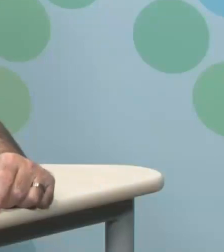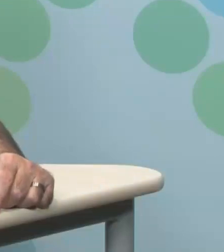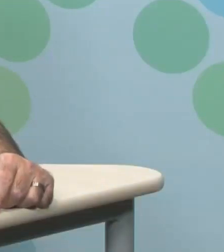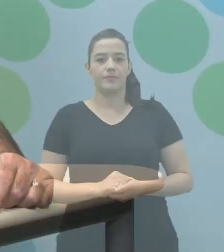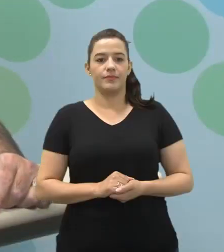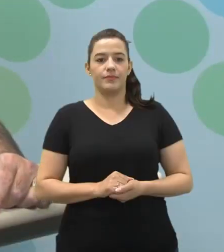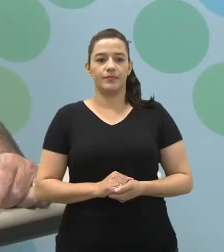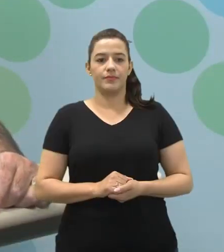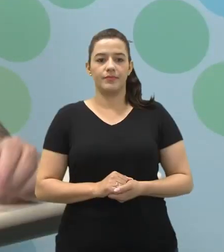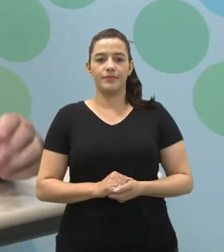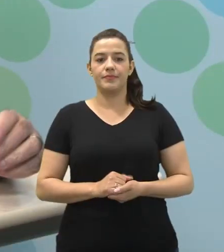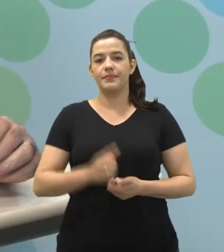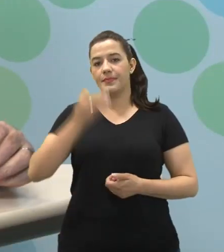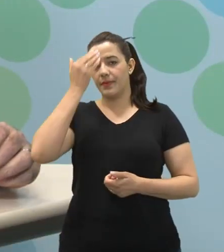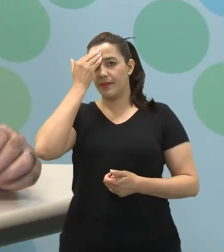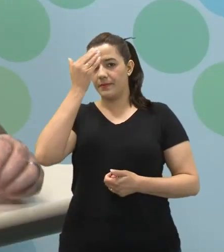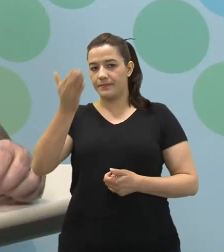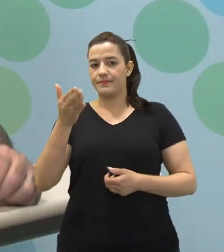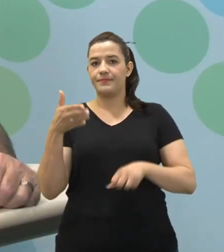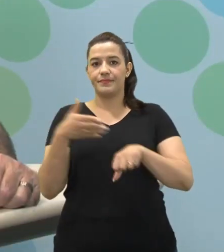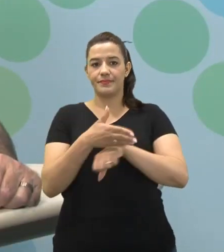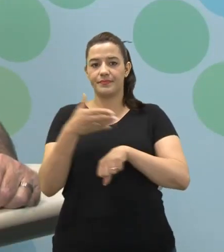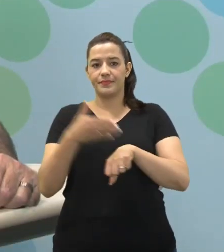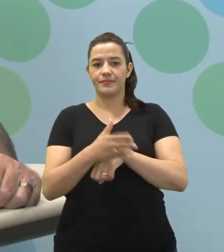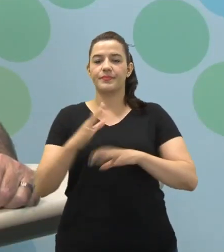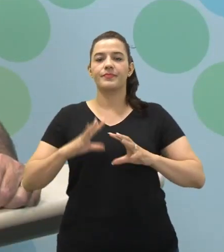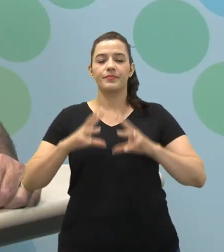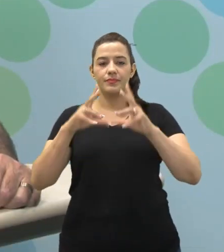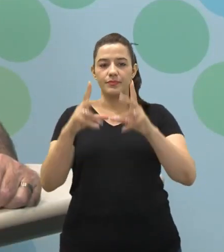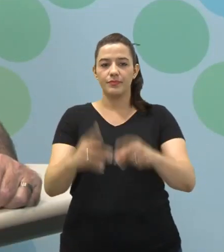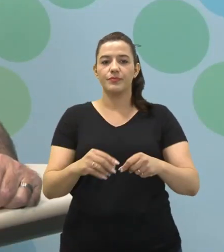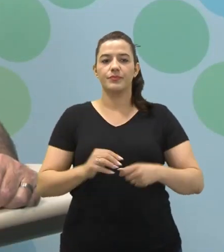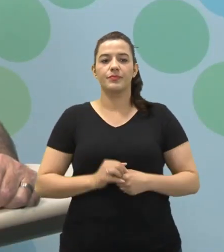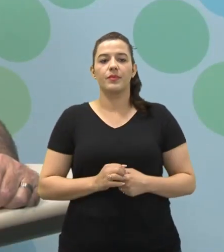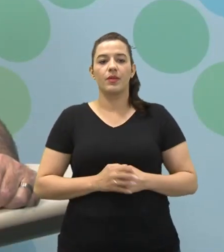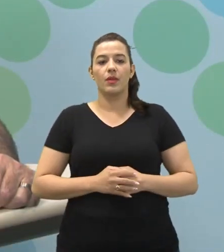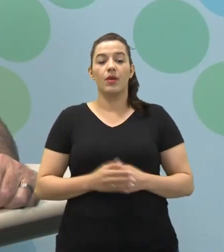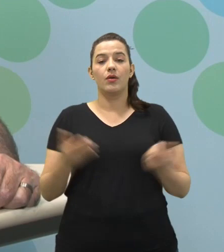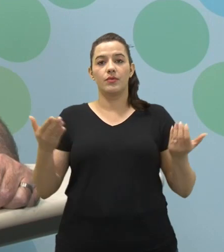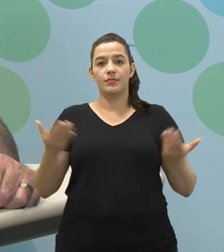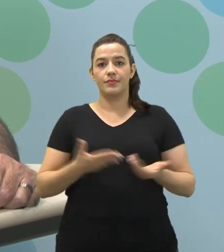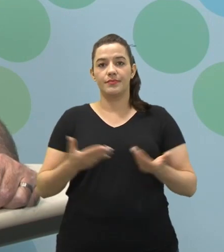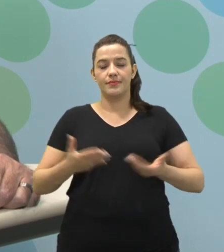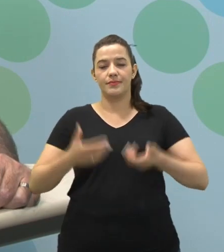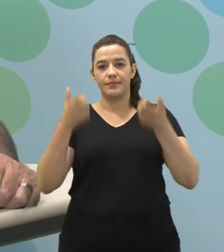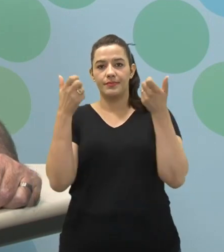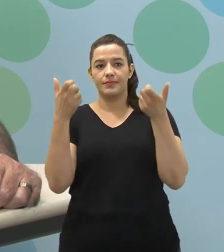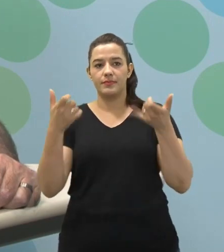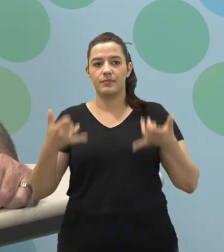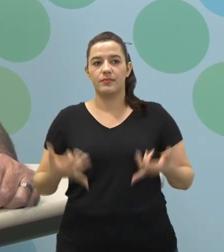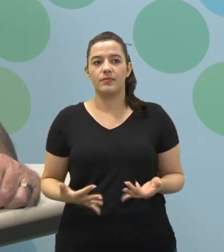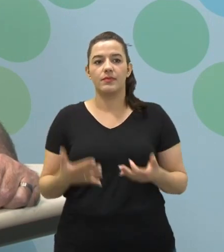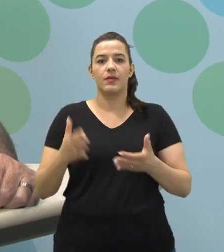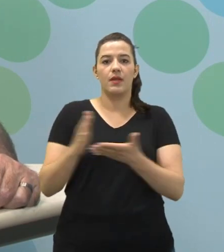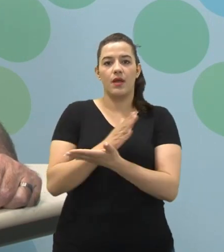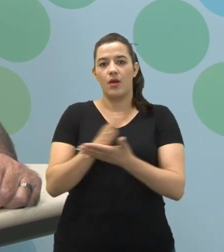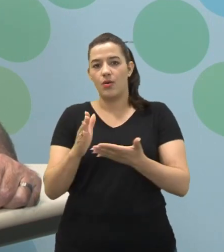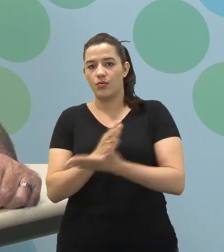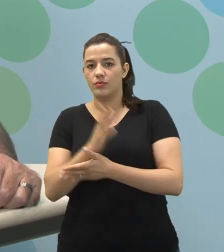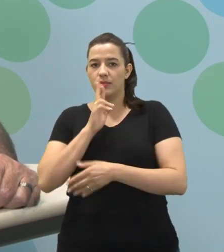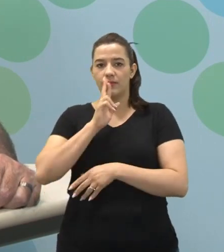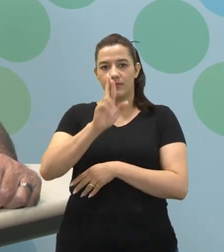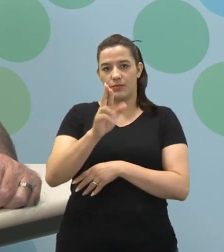é muito obrigado a participação de todos vamos destacar aí as possíveis